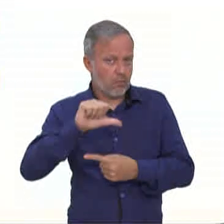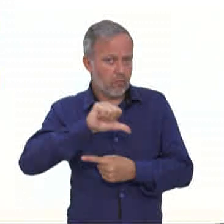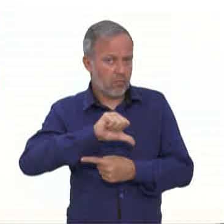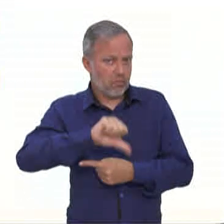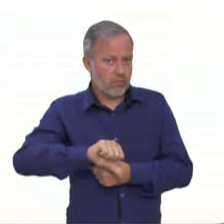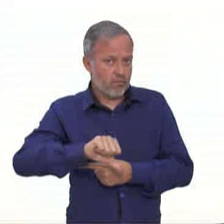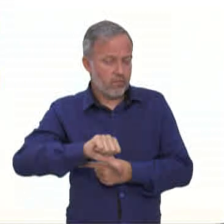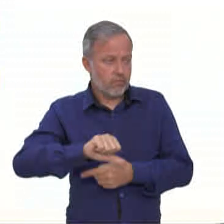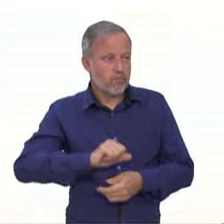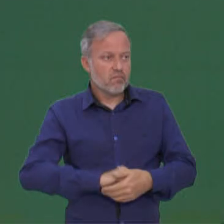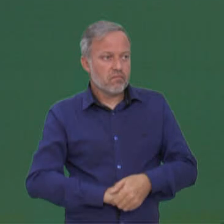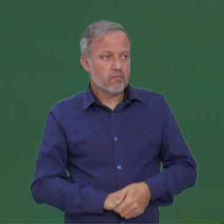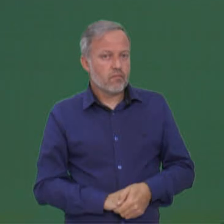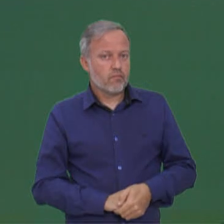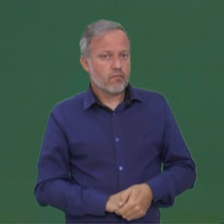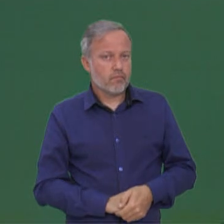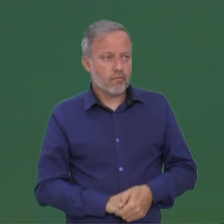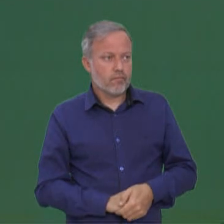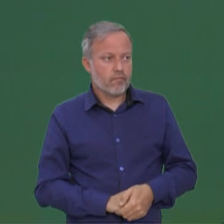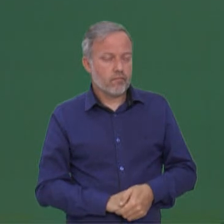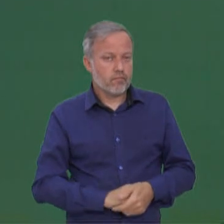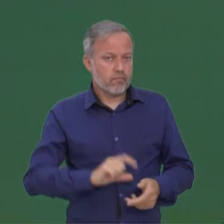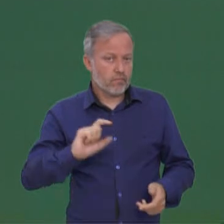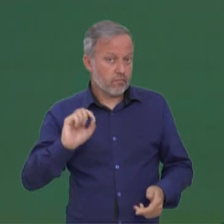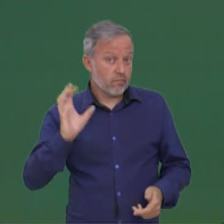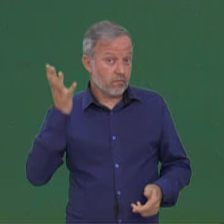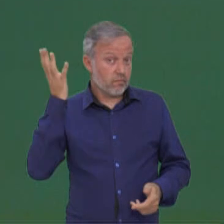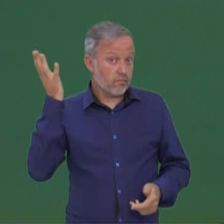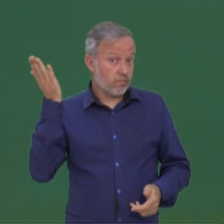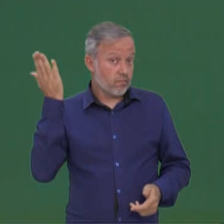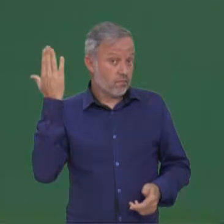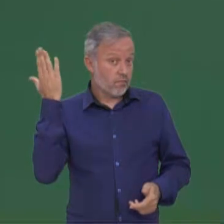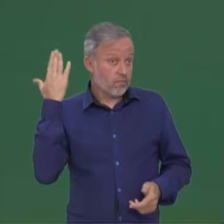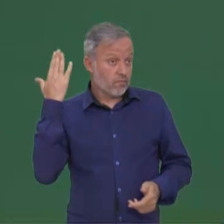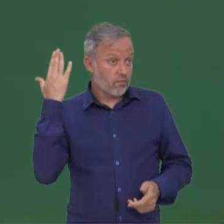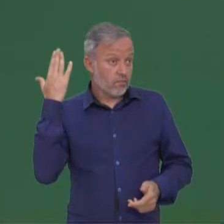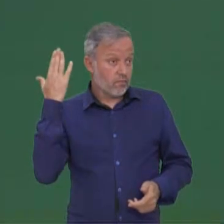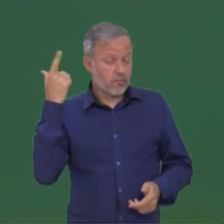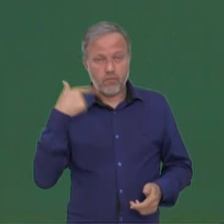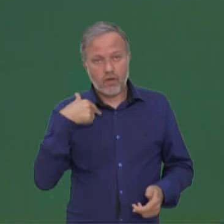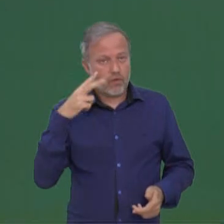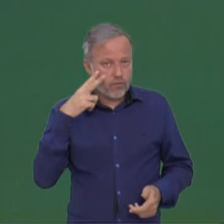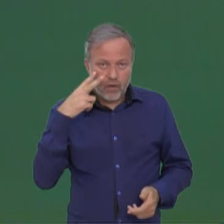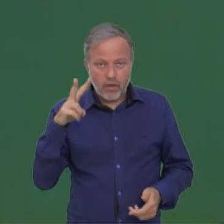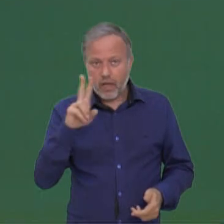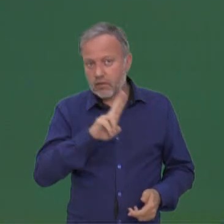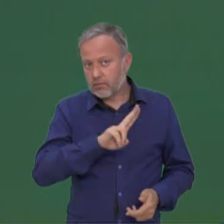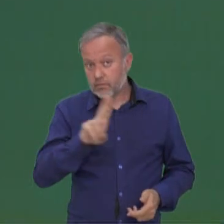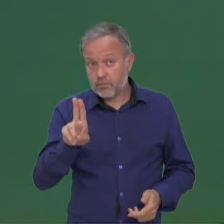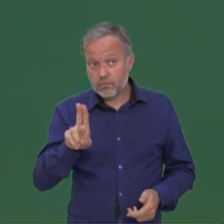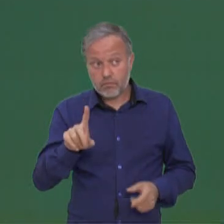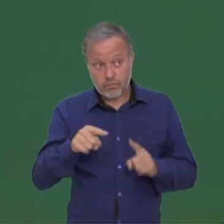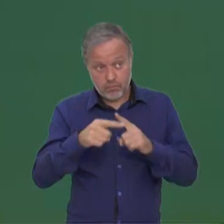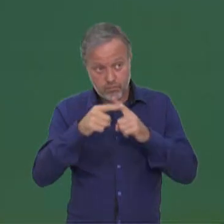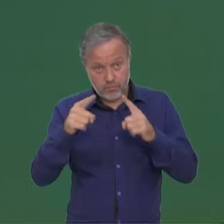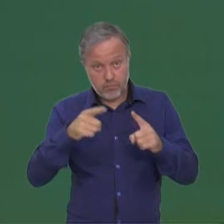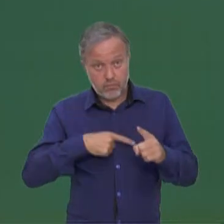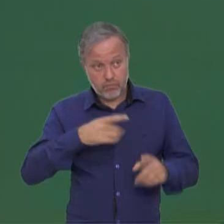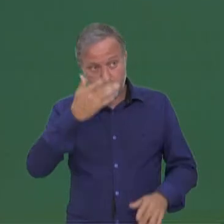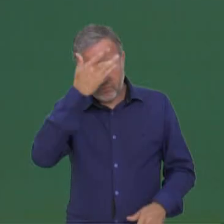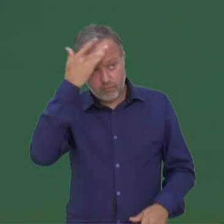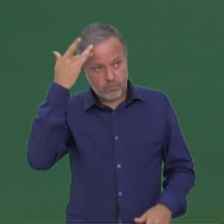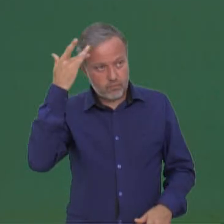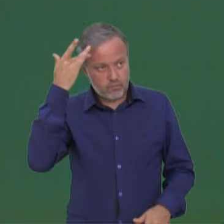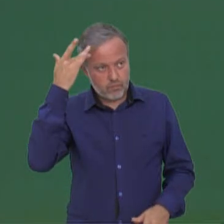negativos. Então, aconteceu há um tempo atrás, né? Não vou citar nomes, mas teve uma